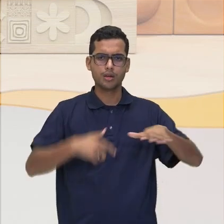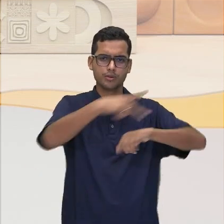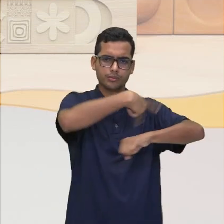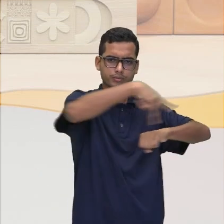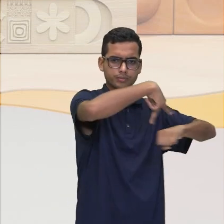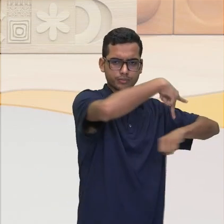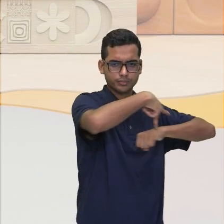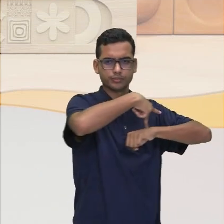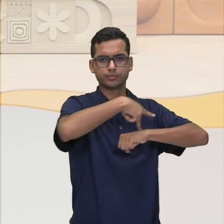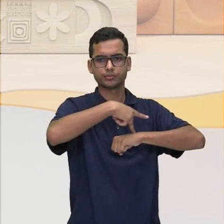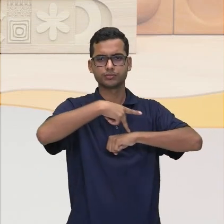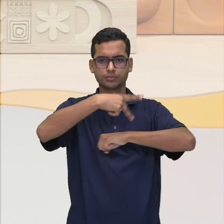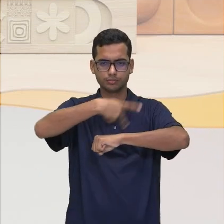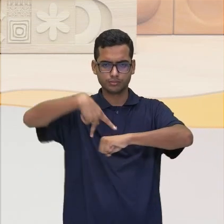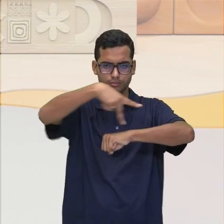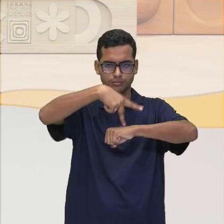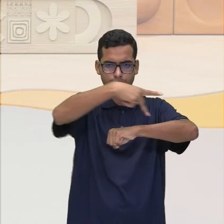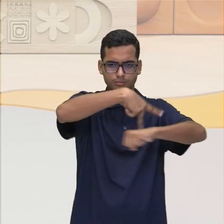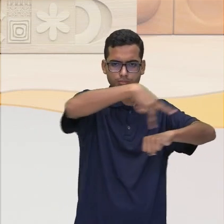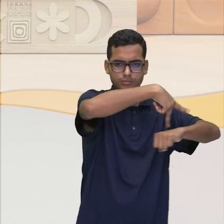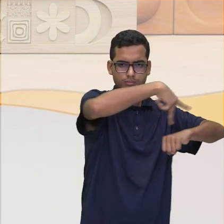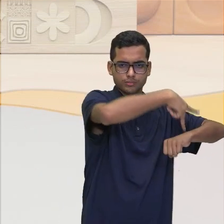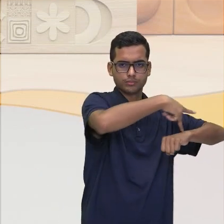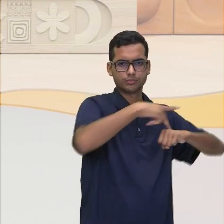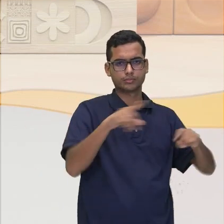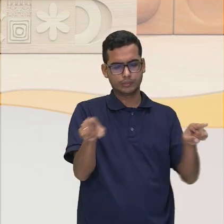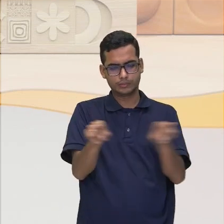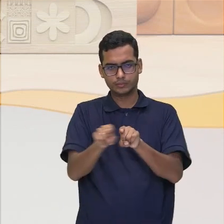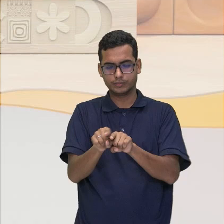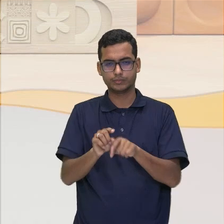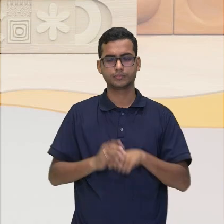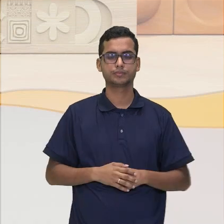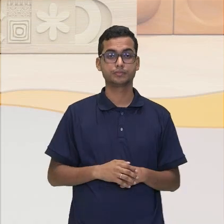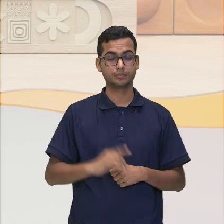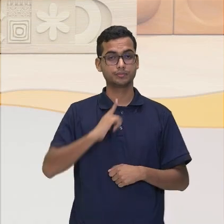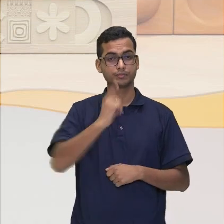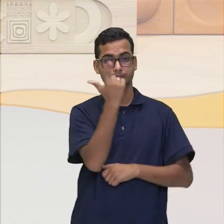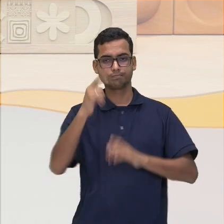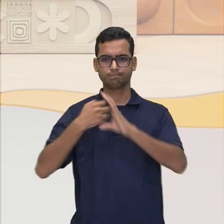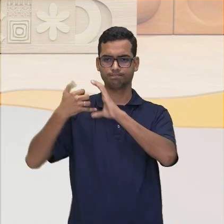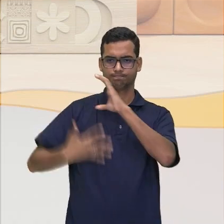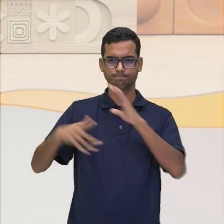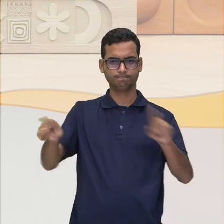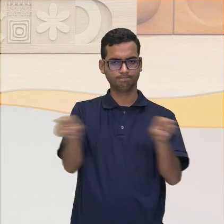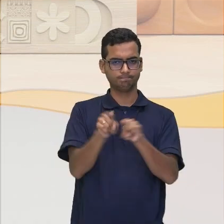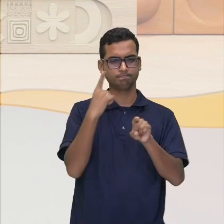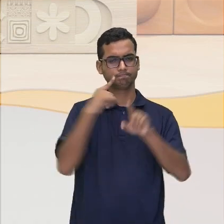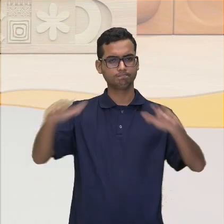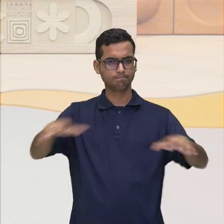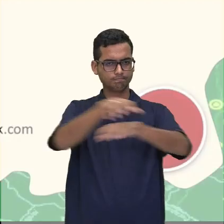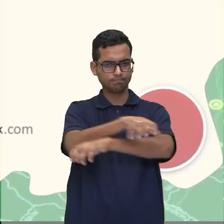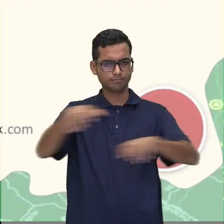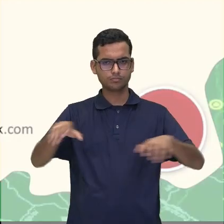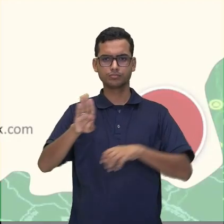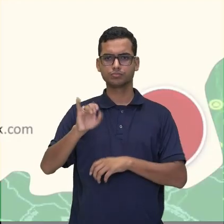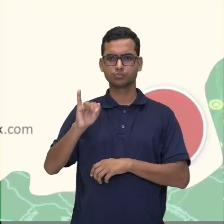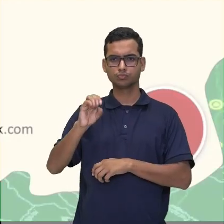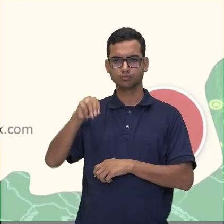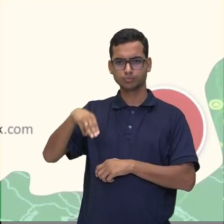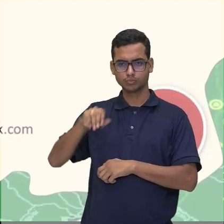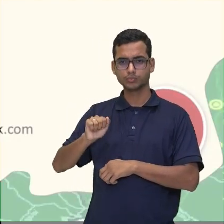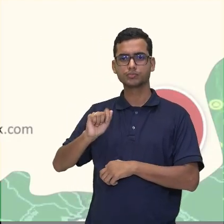observar um pouco desse bioma, a gente tem aí algumas características, e dentro desse bioma